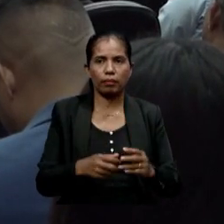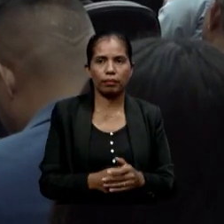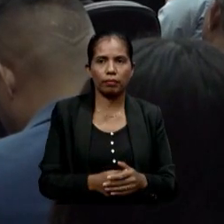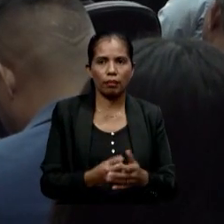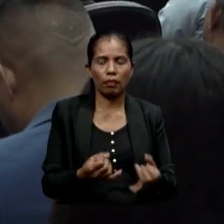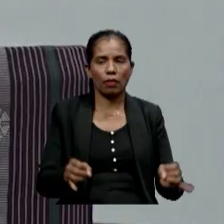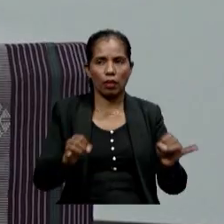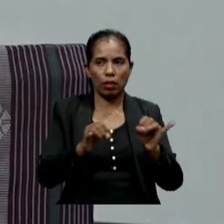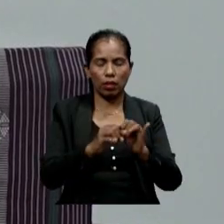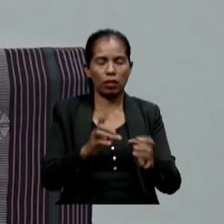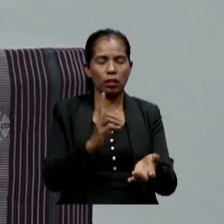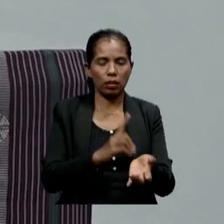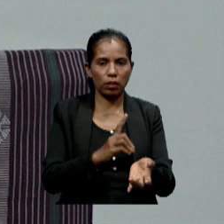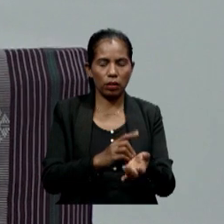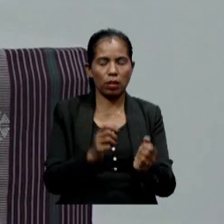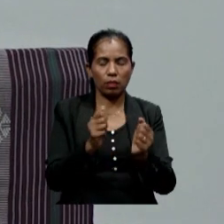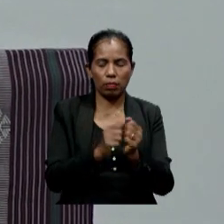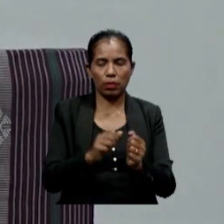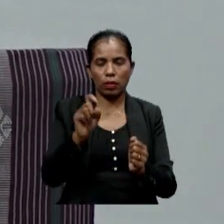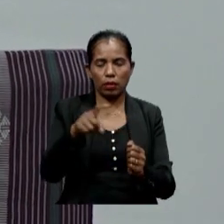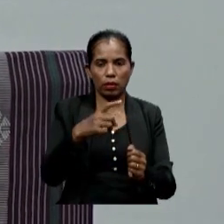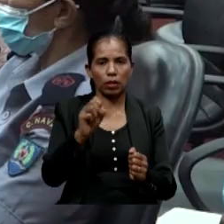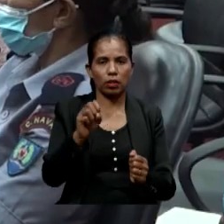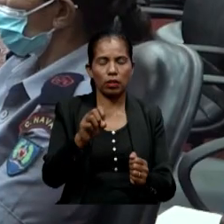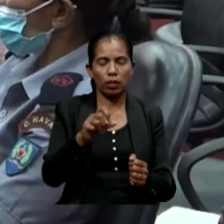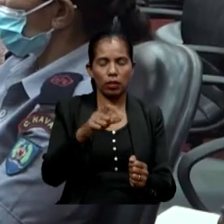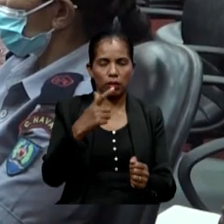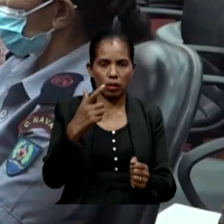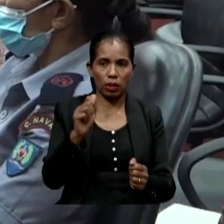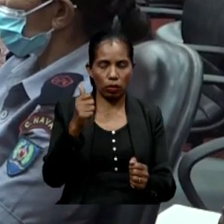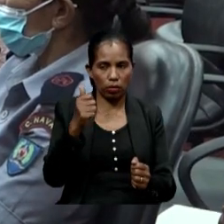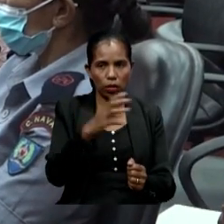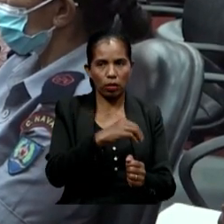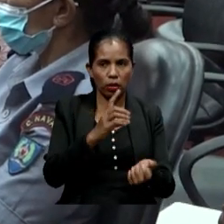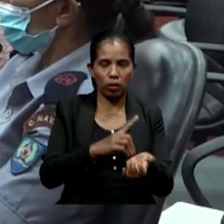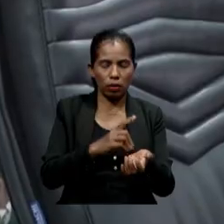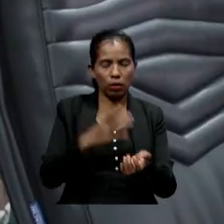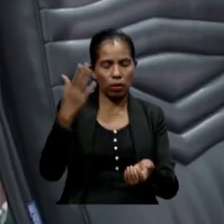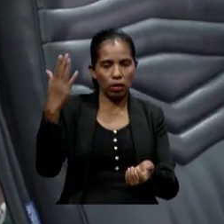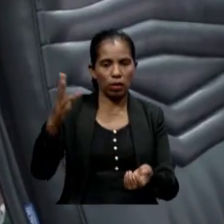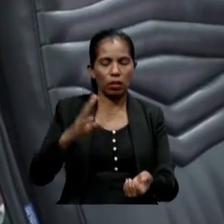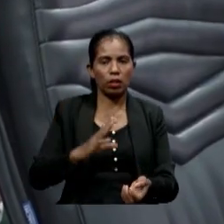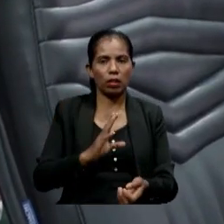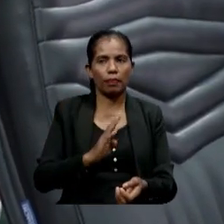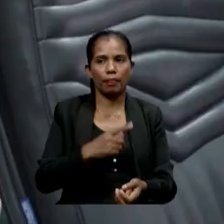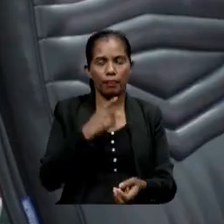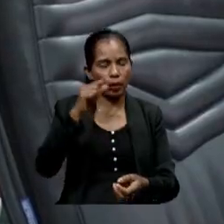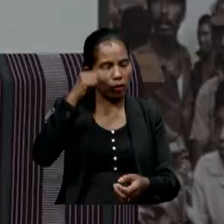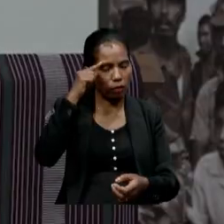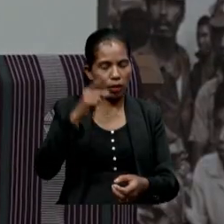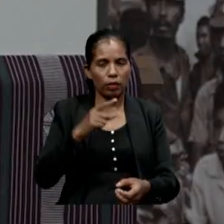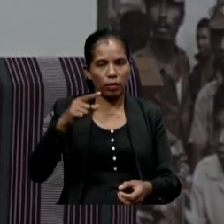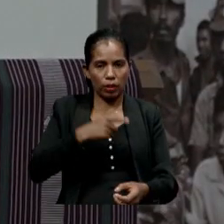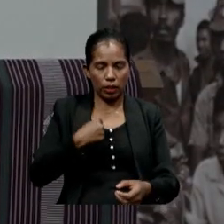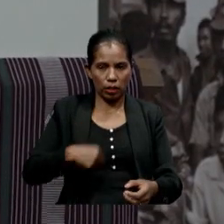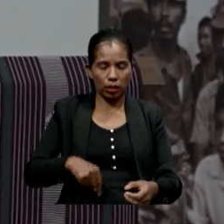Militar e Médico foi em Macnain Sanul Resin, no Hassai do Tormento, ba área Saúde e Jacuba. Além de né, governo China promete ona a